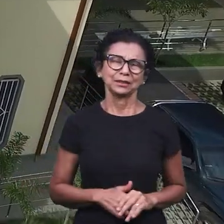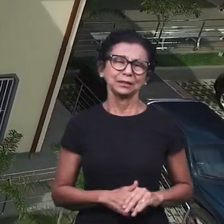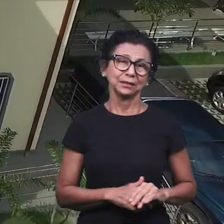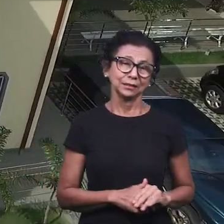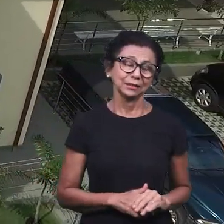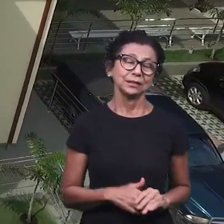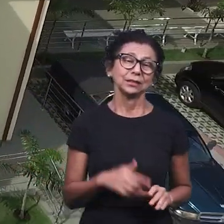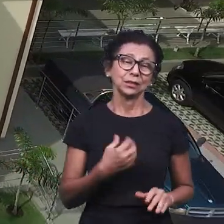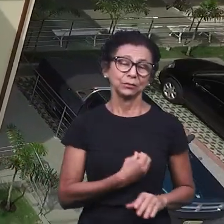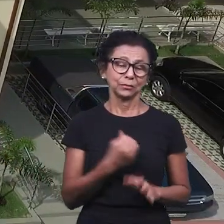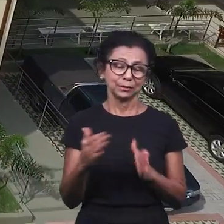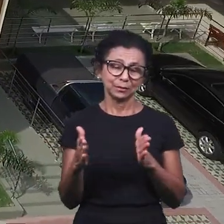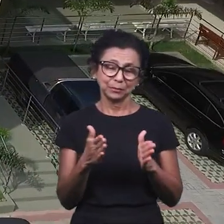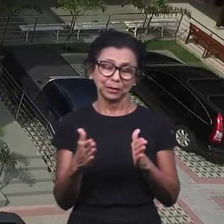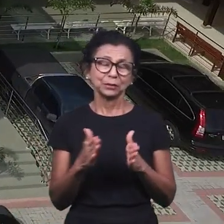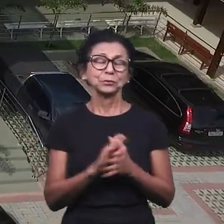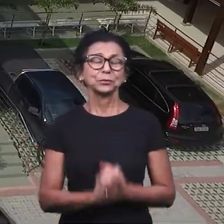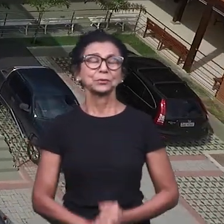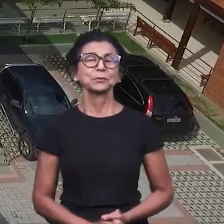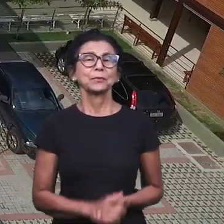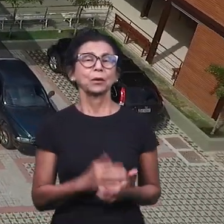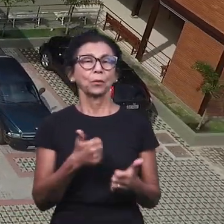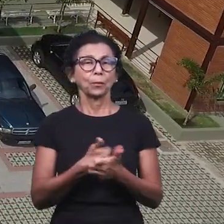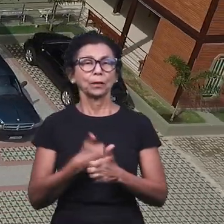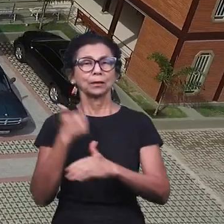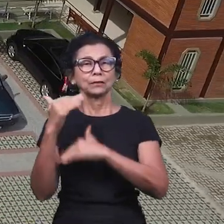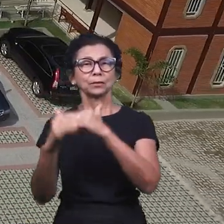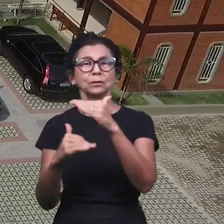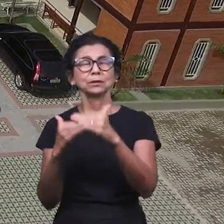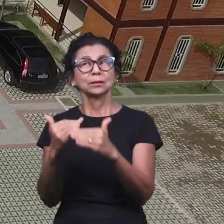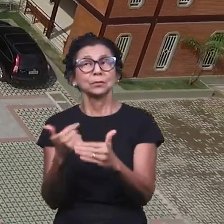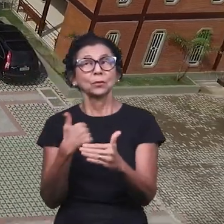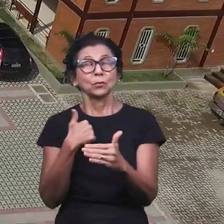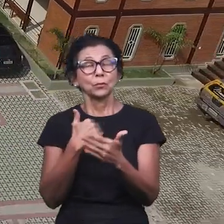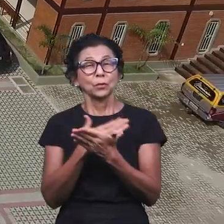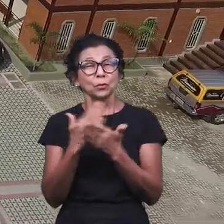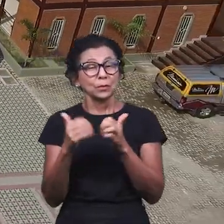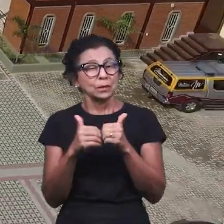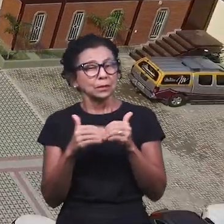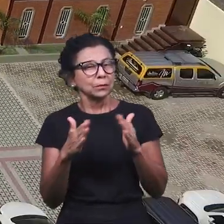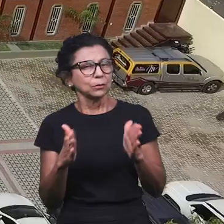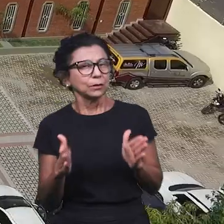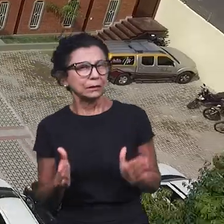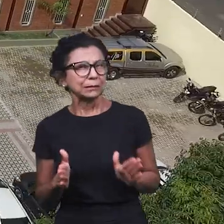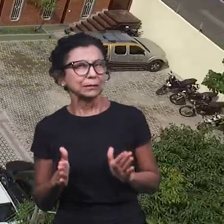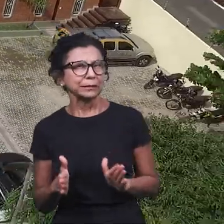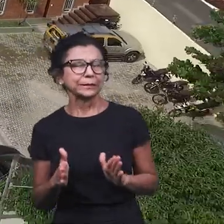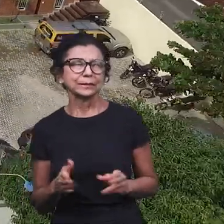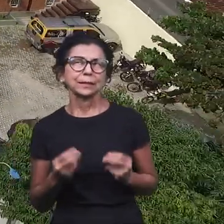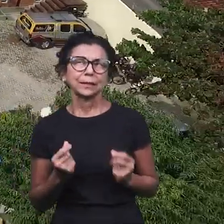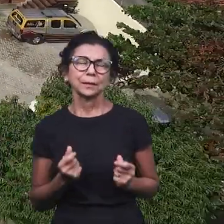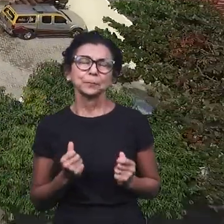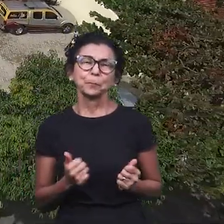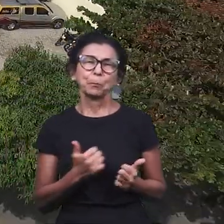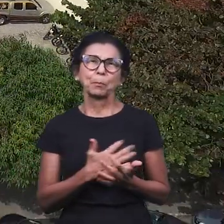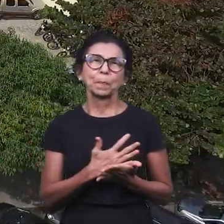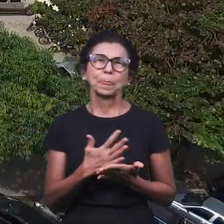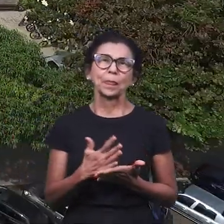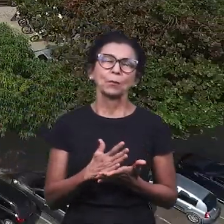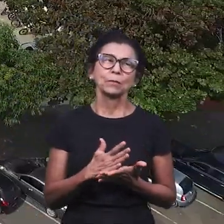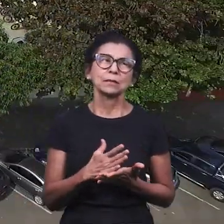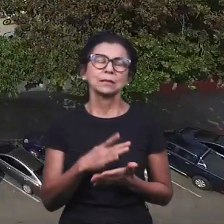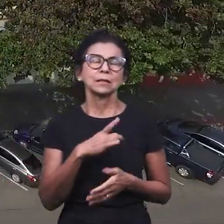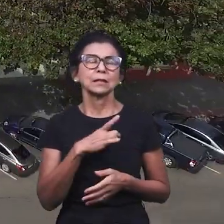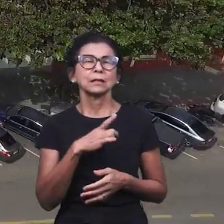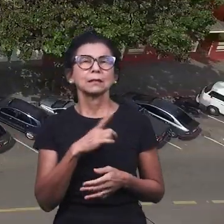né? Que é fazer as coisas para o Senhor, né? Então hoje a gente faz trombetas, né? Um evento diferente, né?